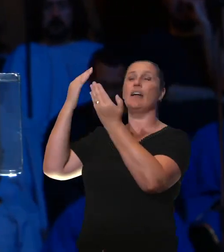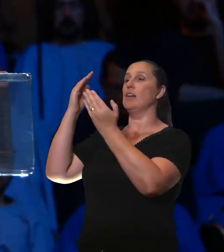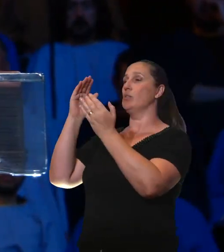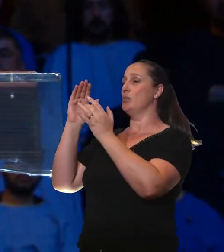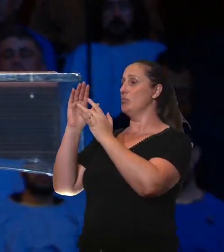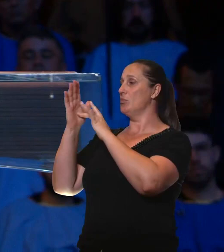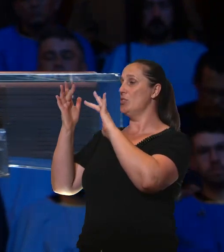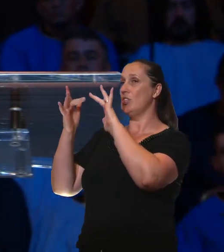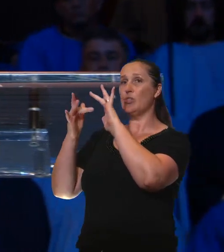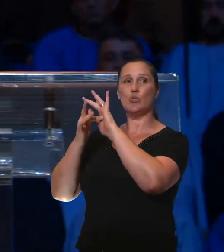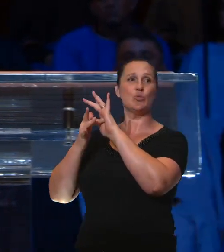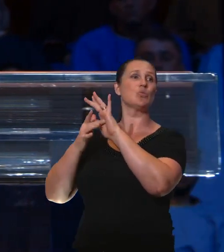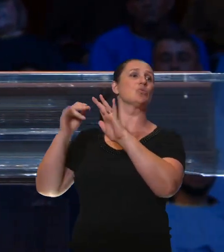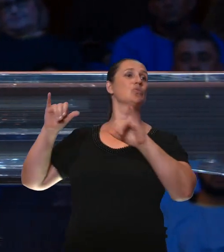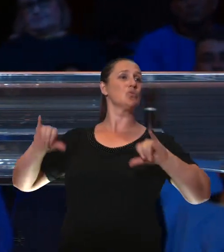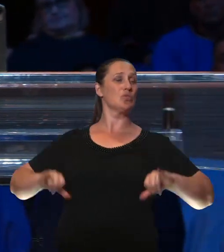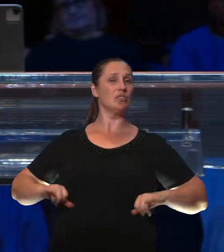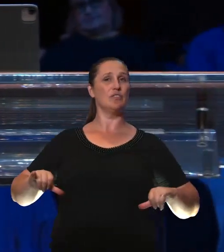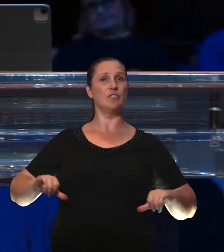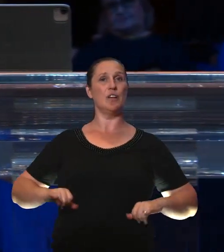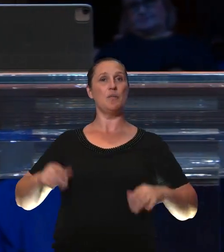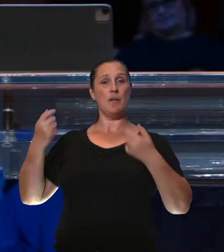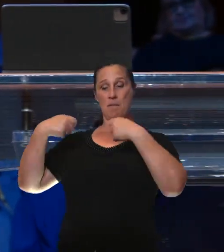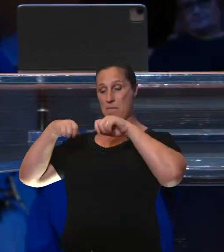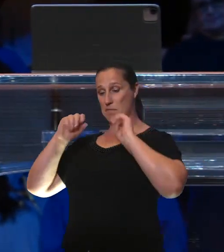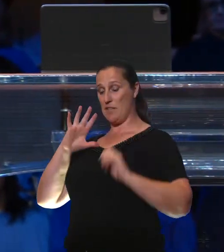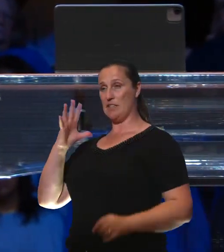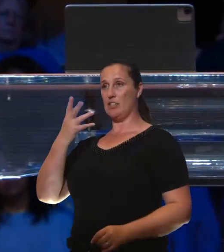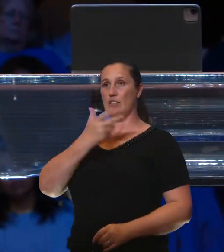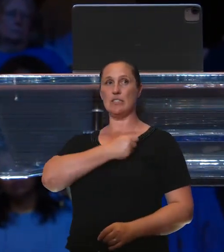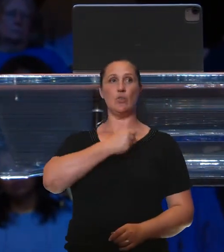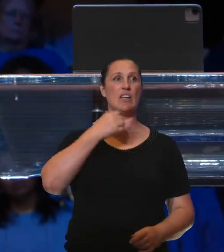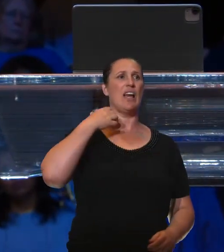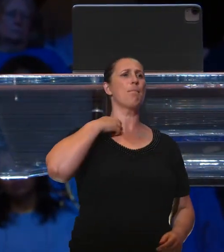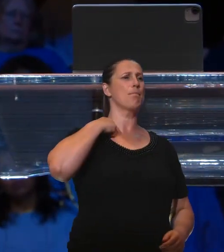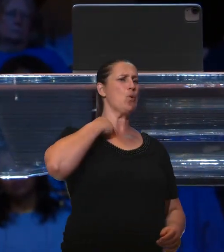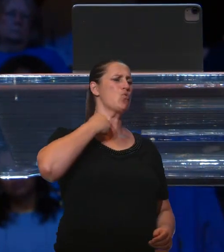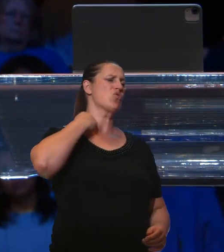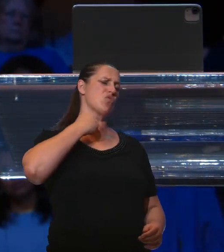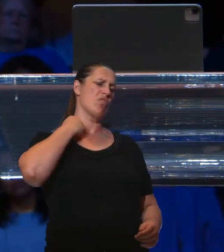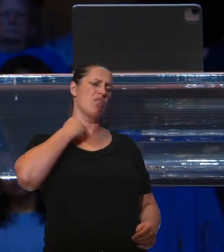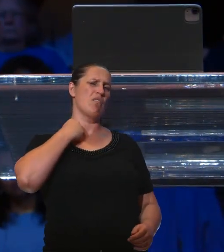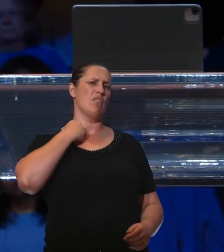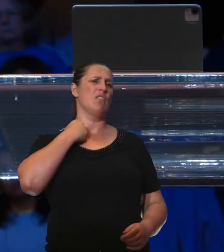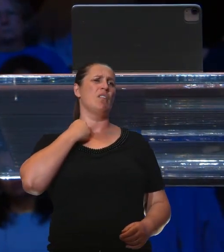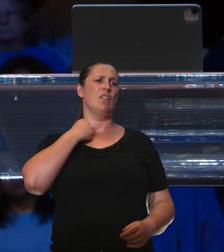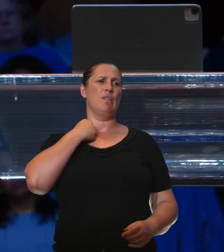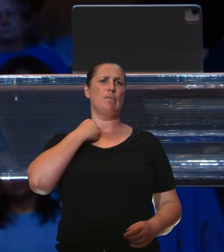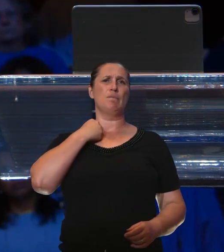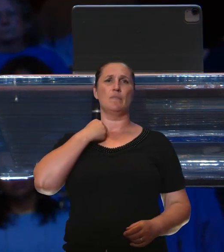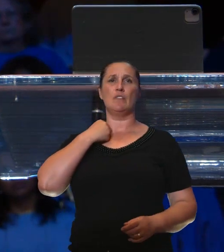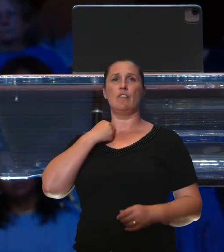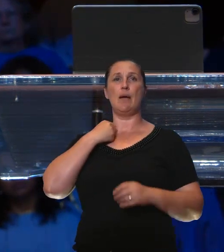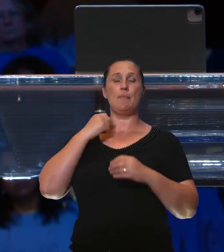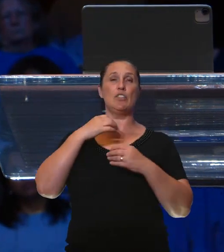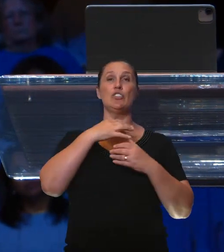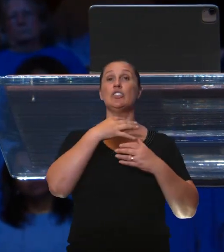Jesus passou para me salvar. E ela puxava assim meu terno: que me tirará